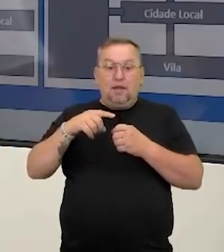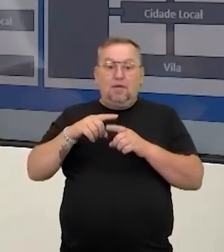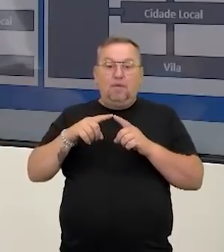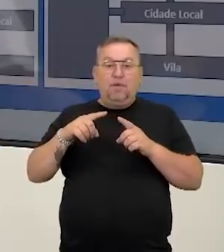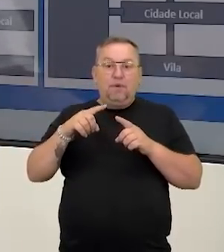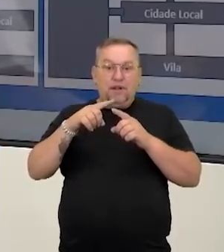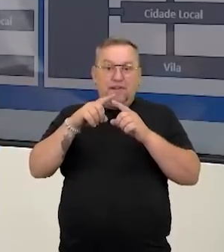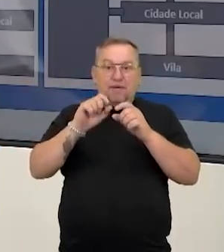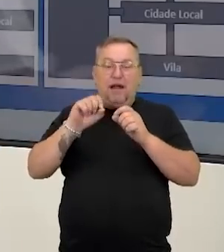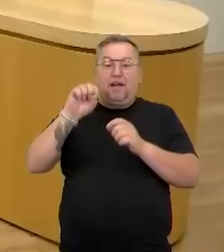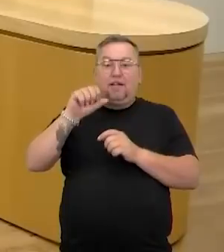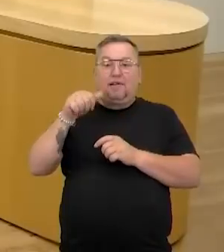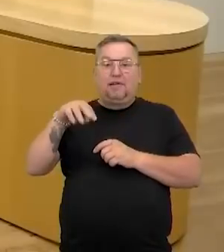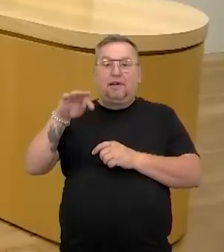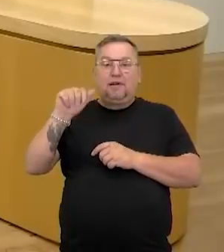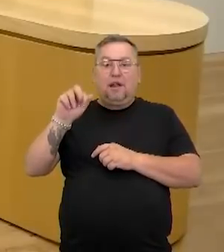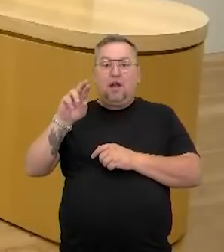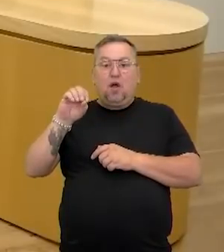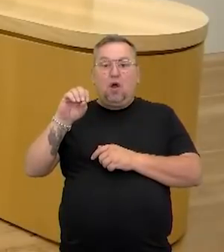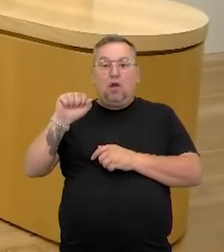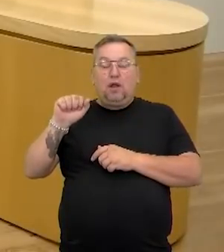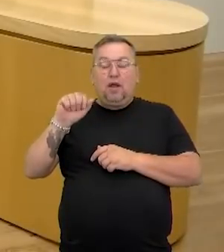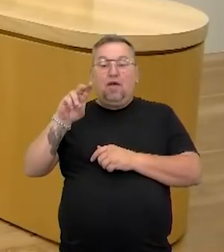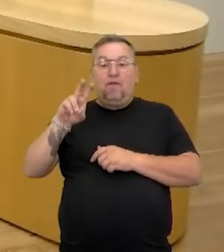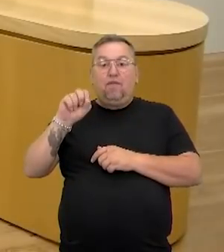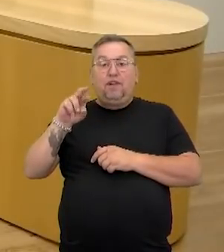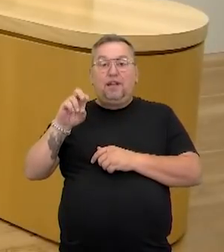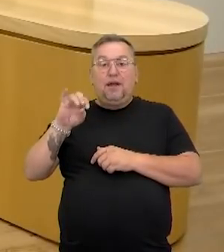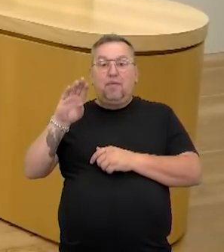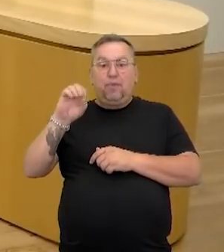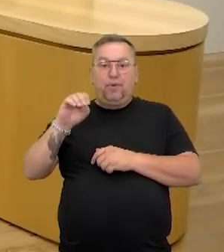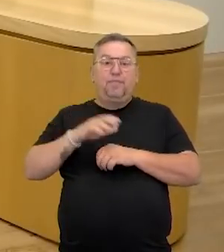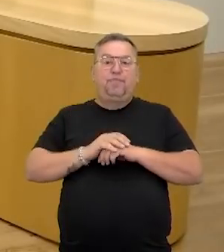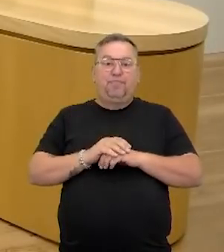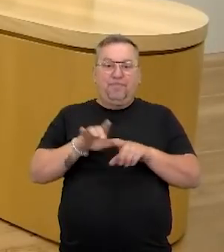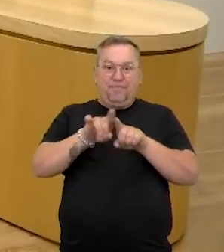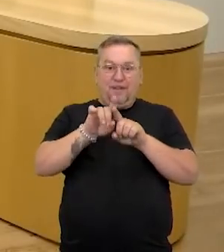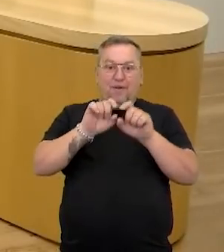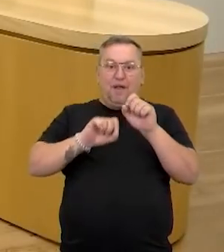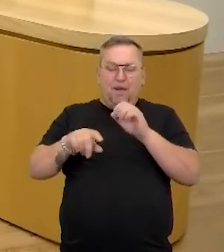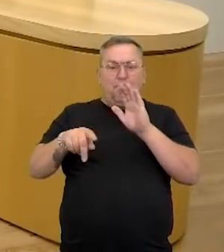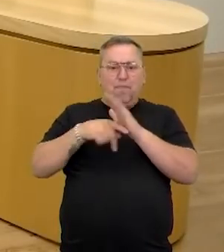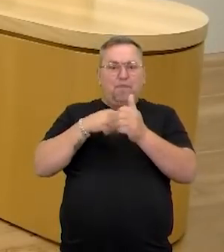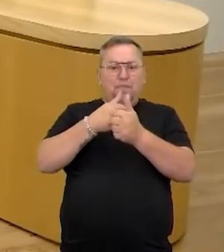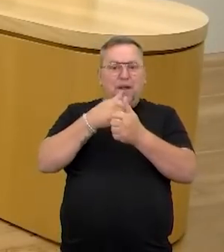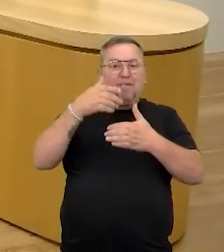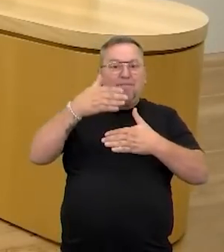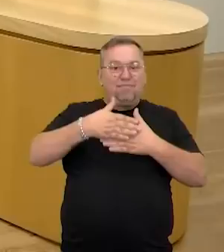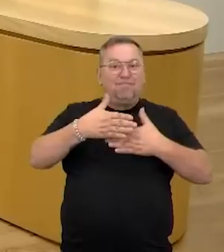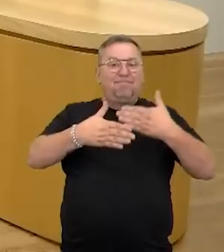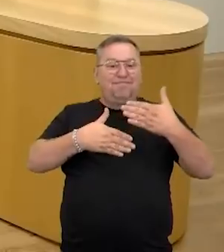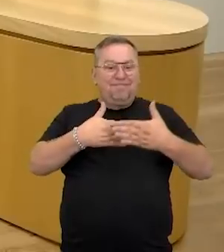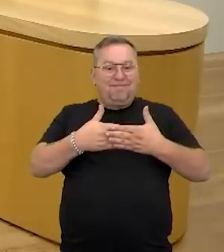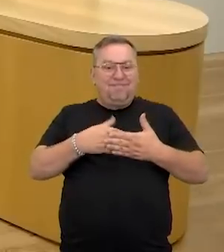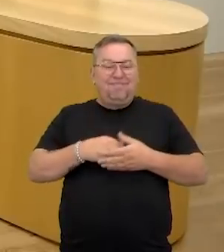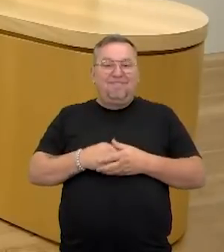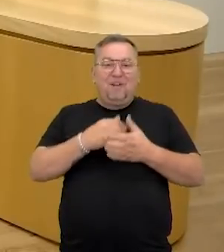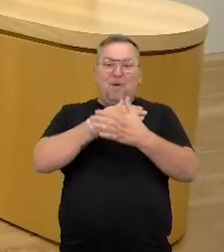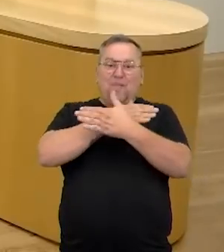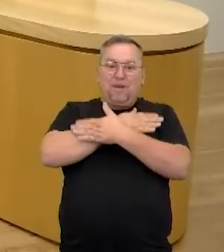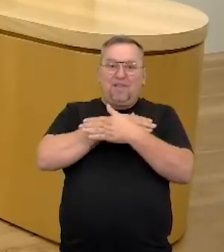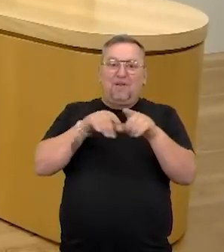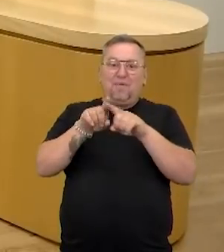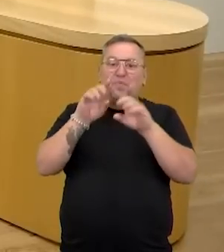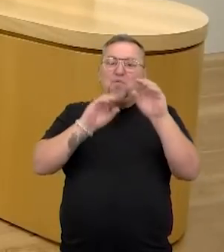de Viterbo, lá na região de Ribeirão Preto, né, a 380 quilômetros aqui da cidade de São Paulo. Então, um abraço